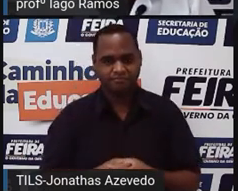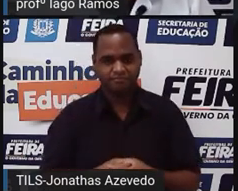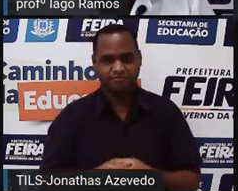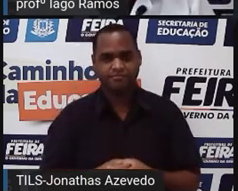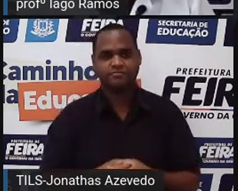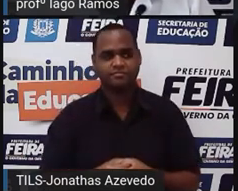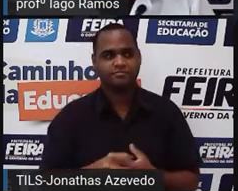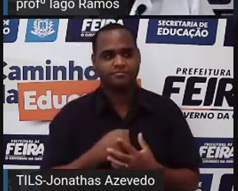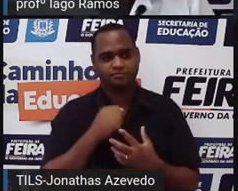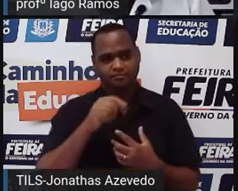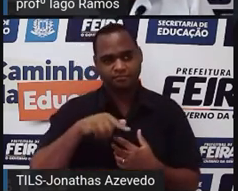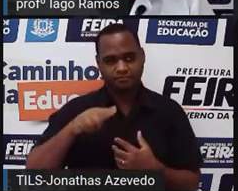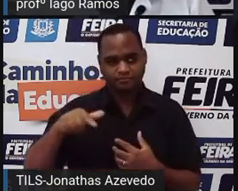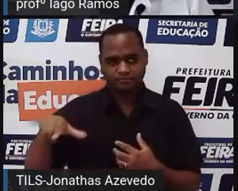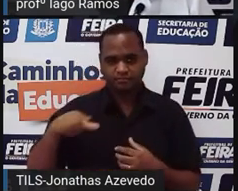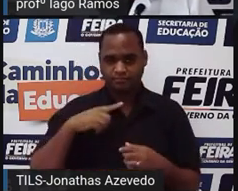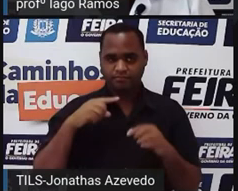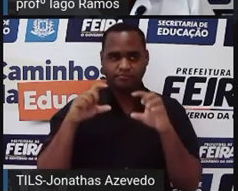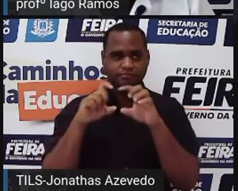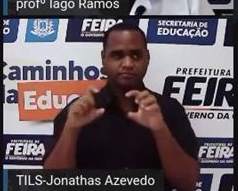E repete aqui o expoente 2.